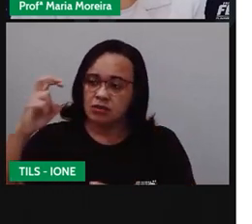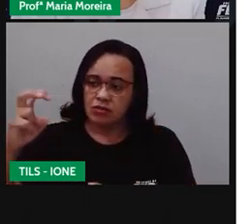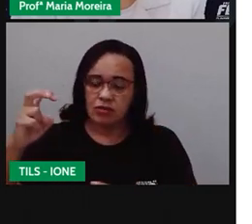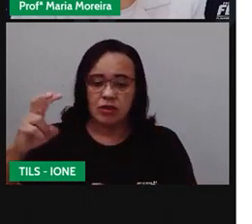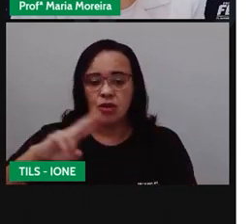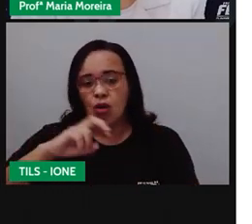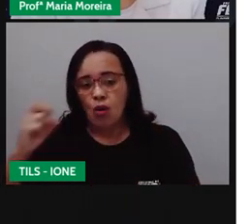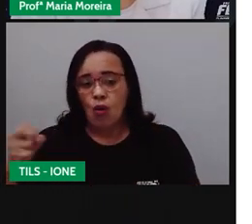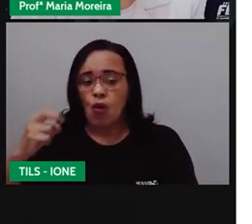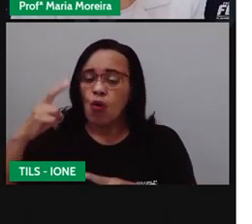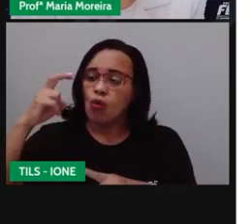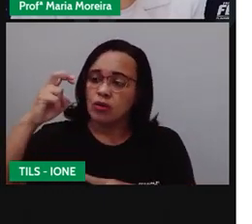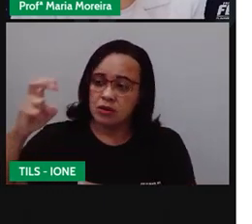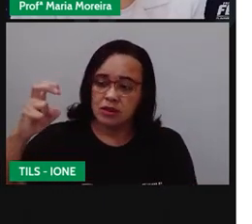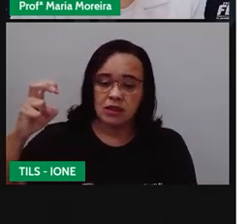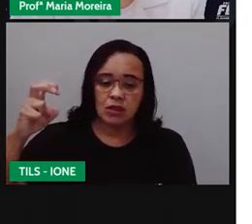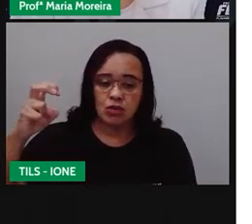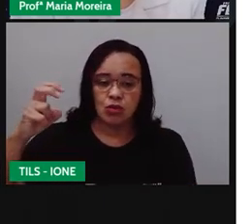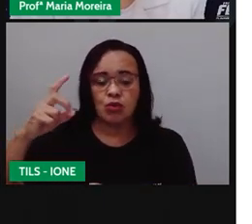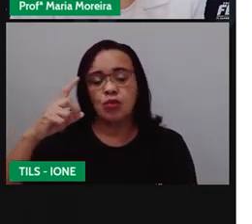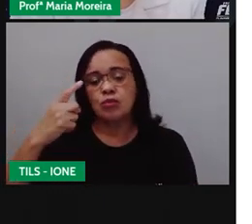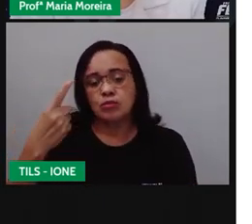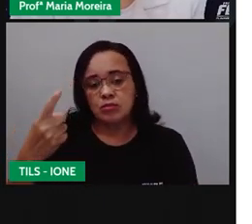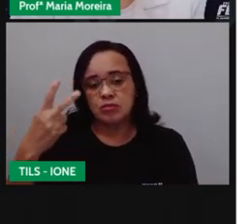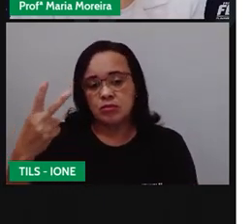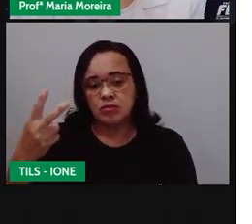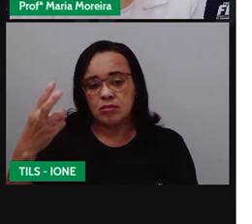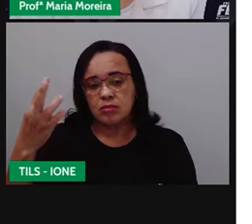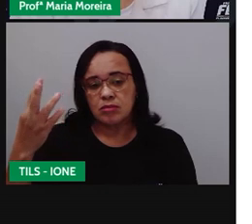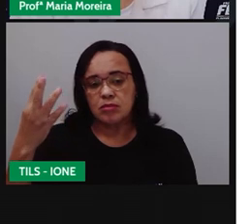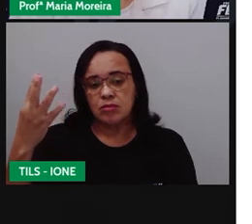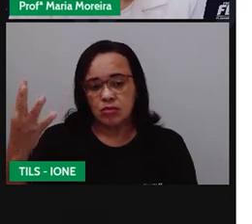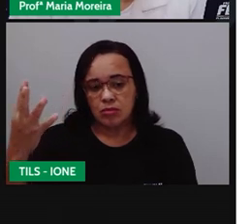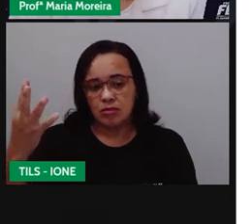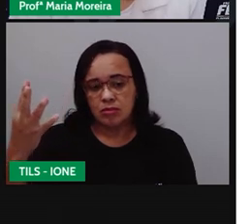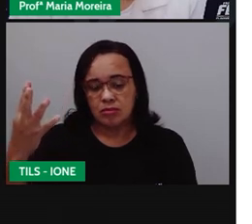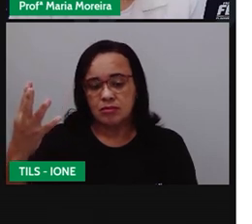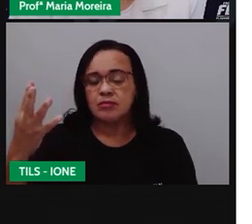vezes? Ó, 5. Uma vez, duas, três.